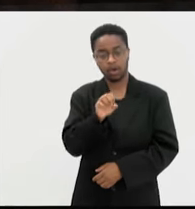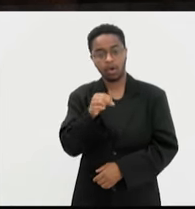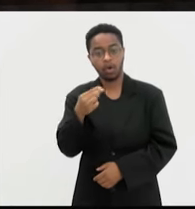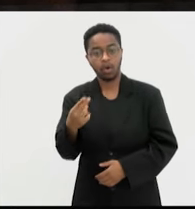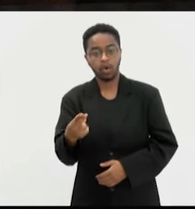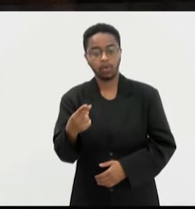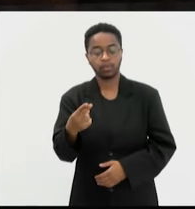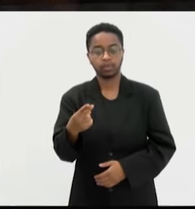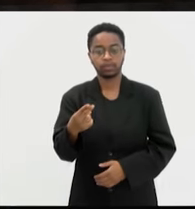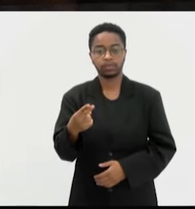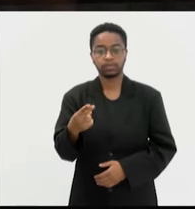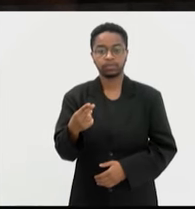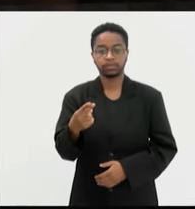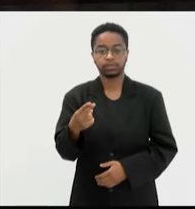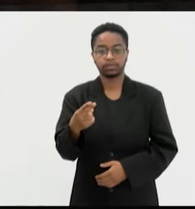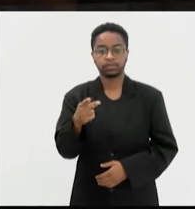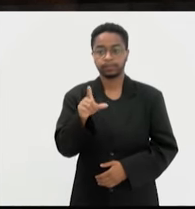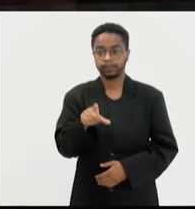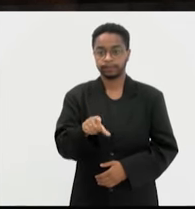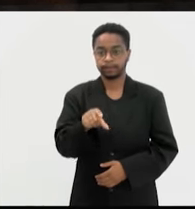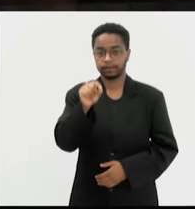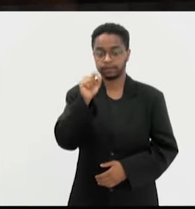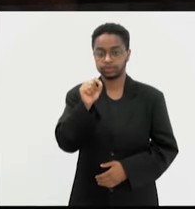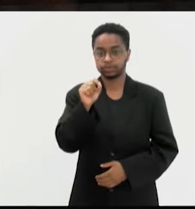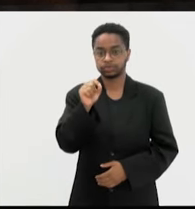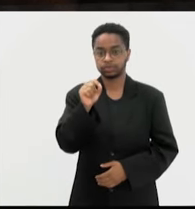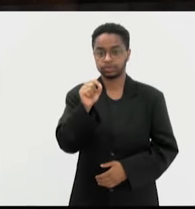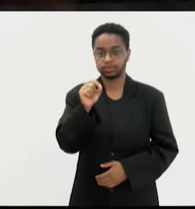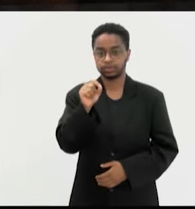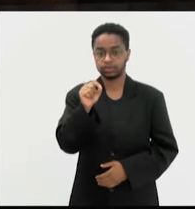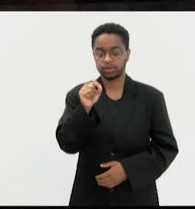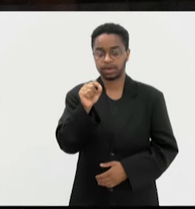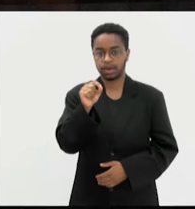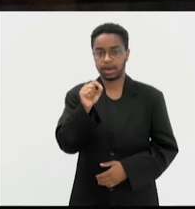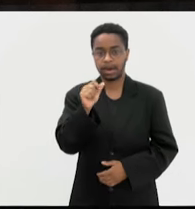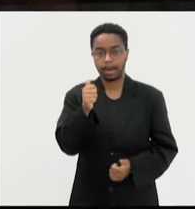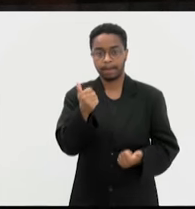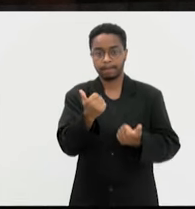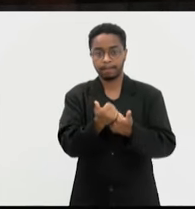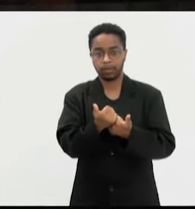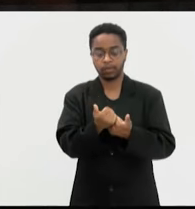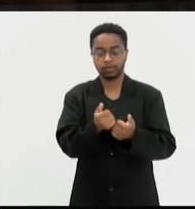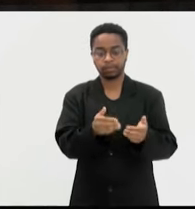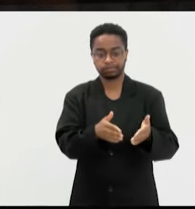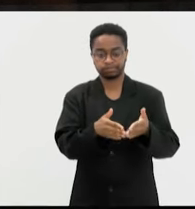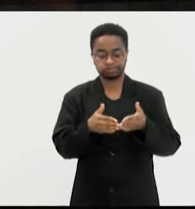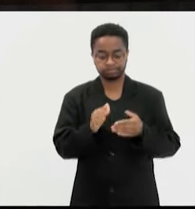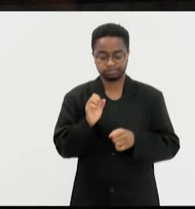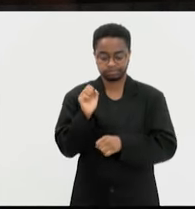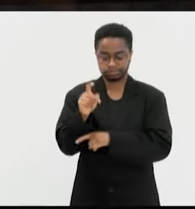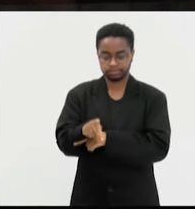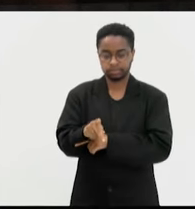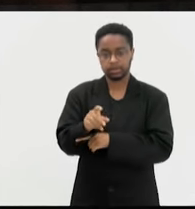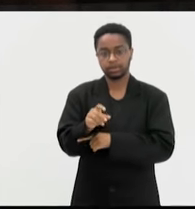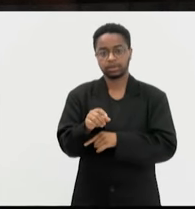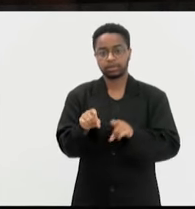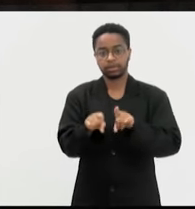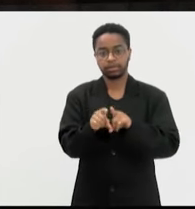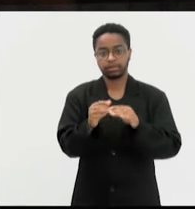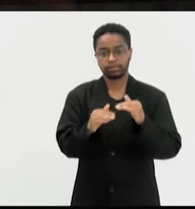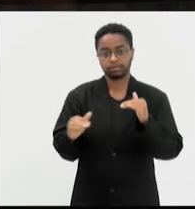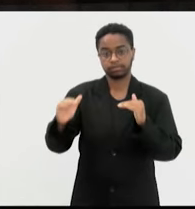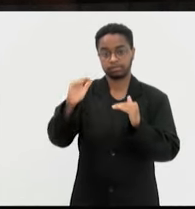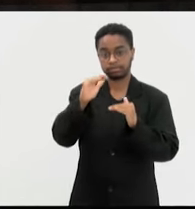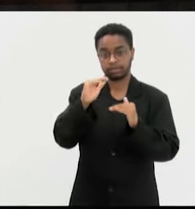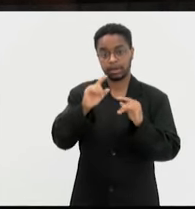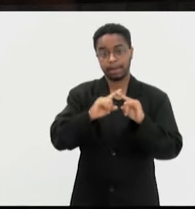ele escolheria o auxílio in naatividade e o posto acima mas veio o